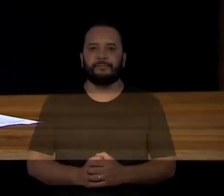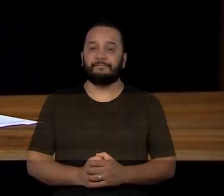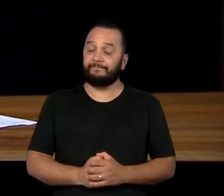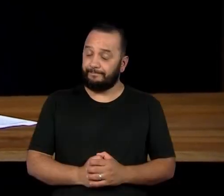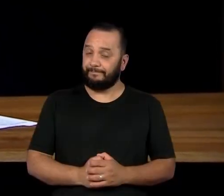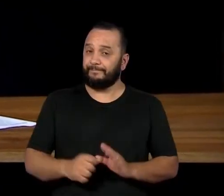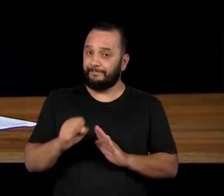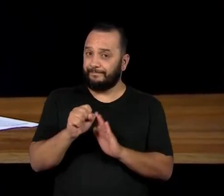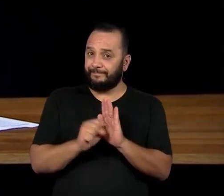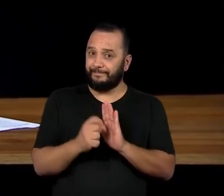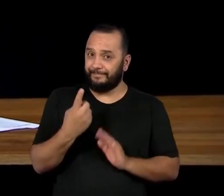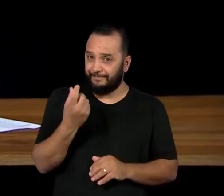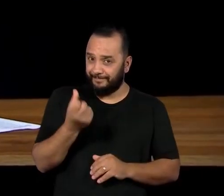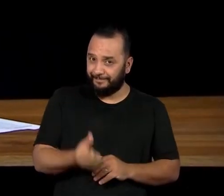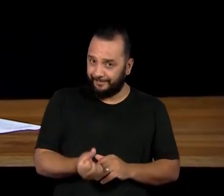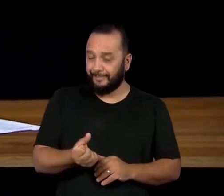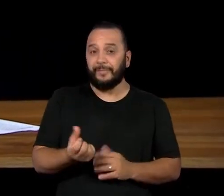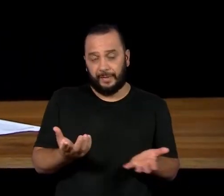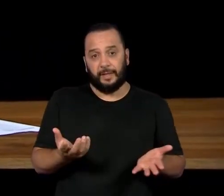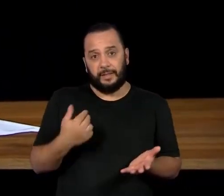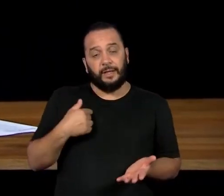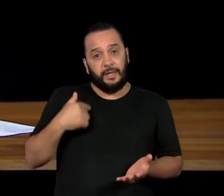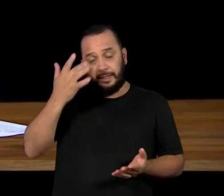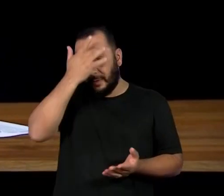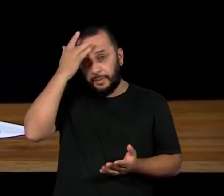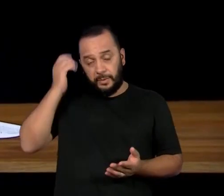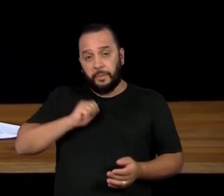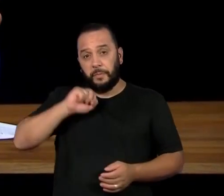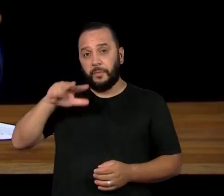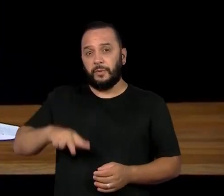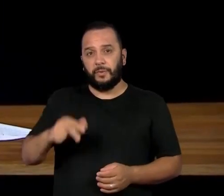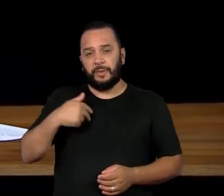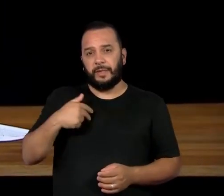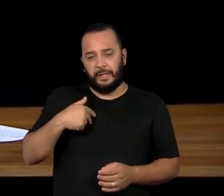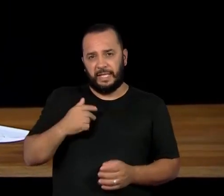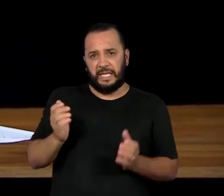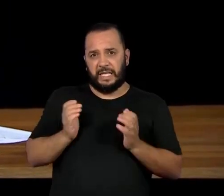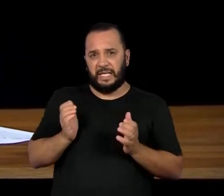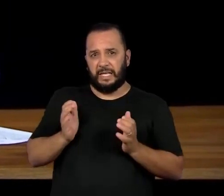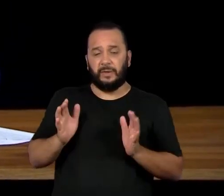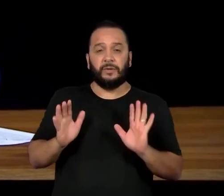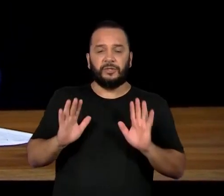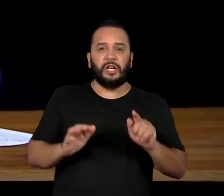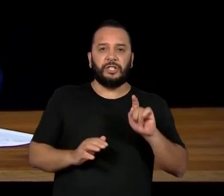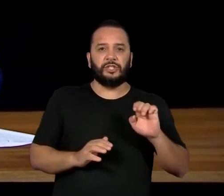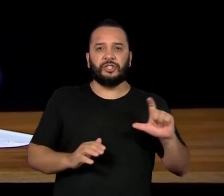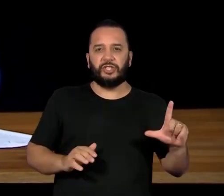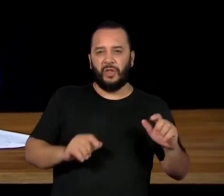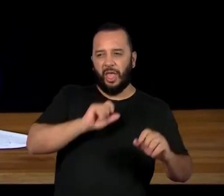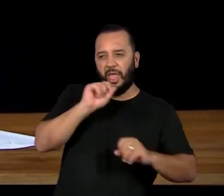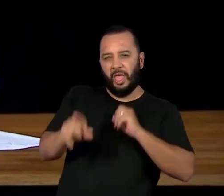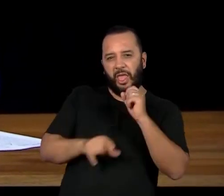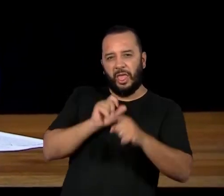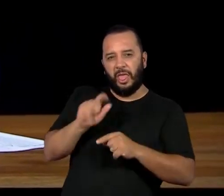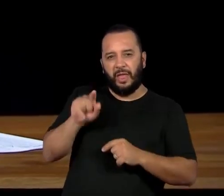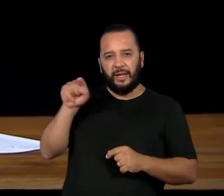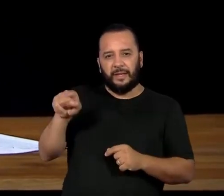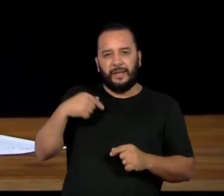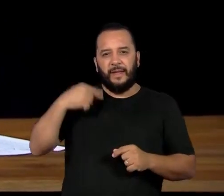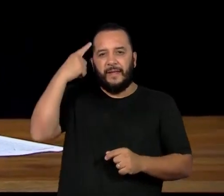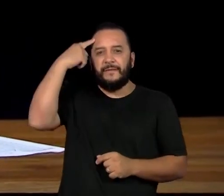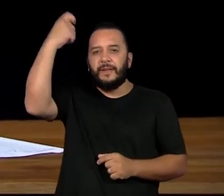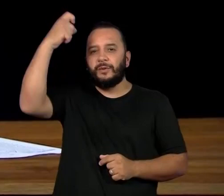no século 16 os nobres portugueses cansados de serem ridicularizados por Gil Vicente inventaram que o grande